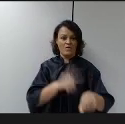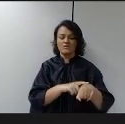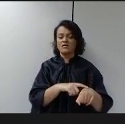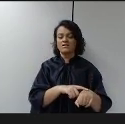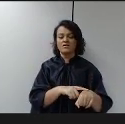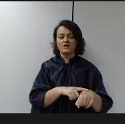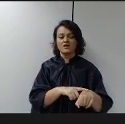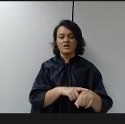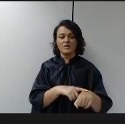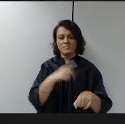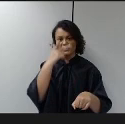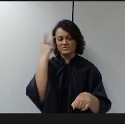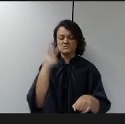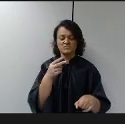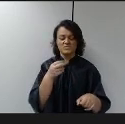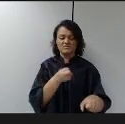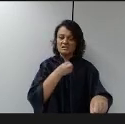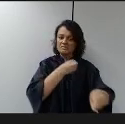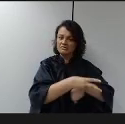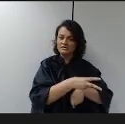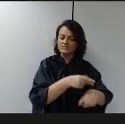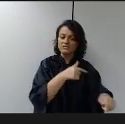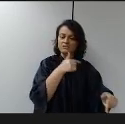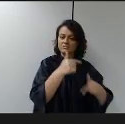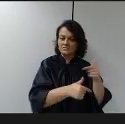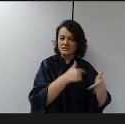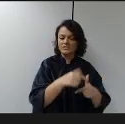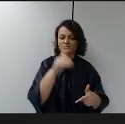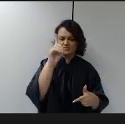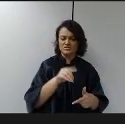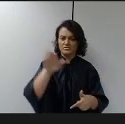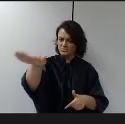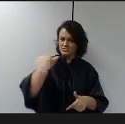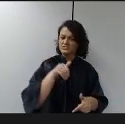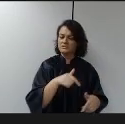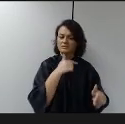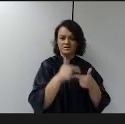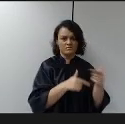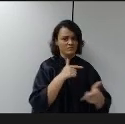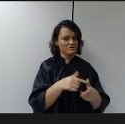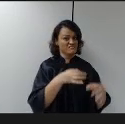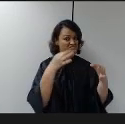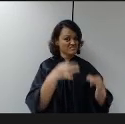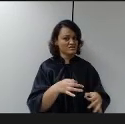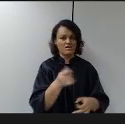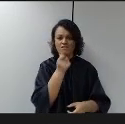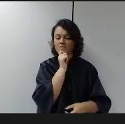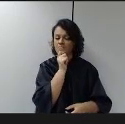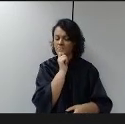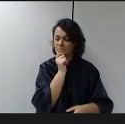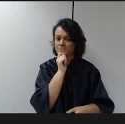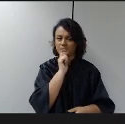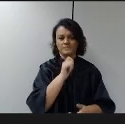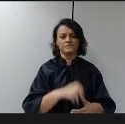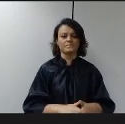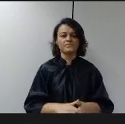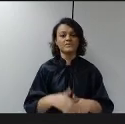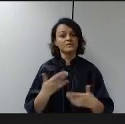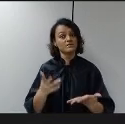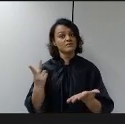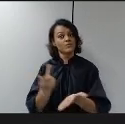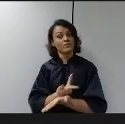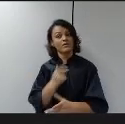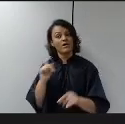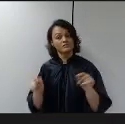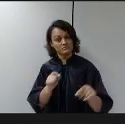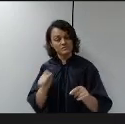vagas, o direito de nomeação dos candidatos aprovados fora das vagas. Ocorre que o tribunal